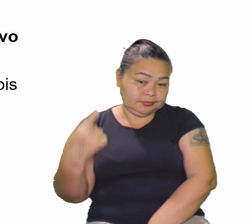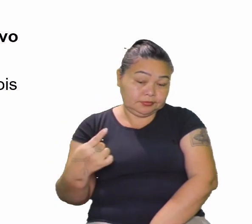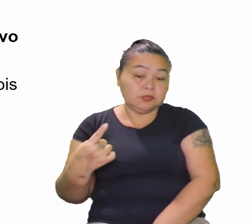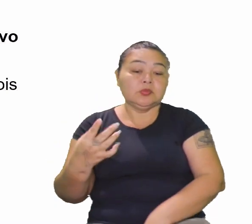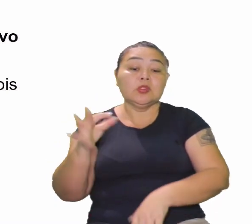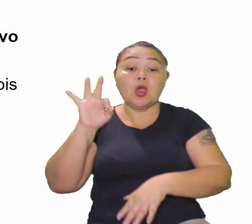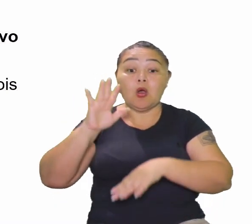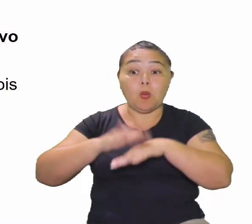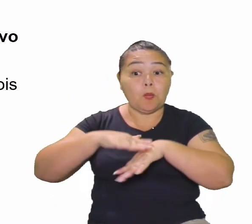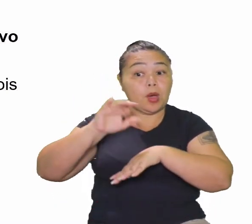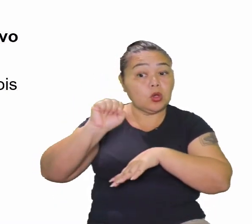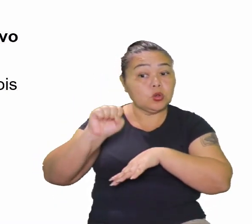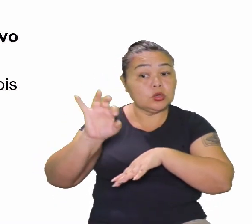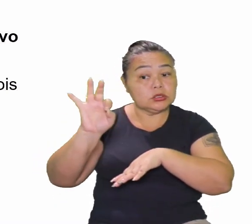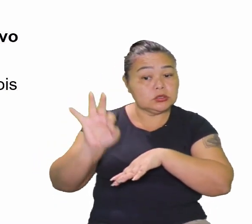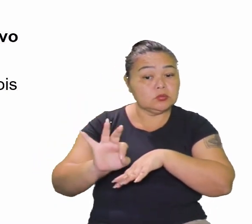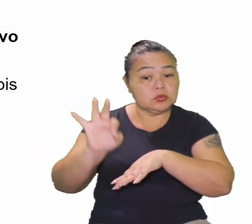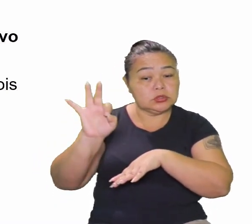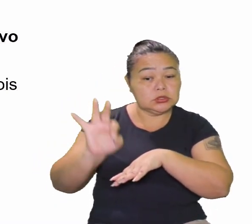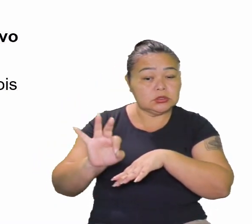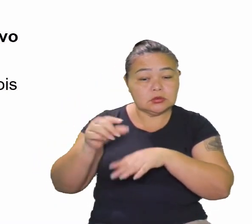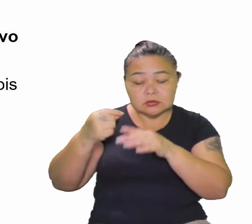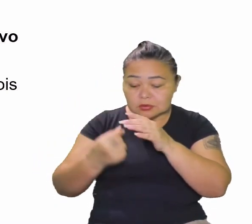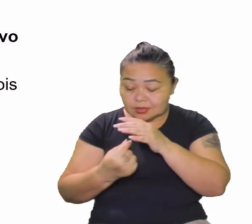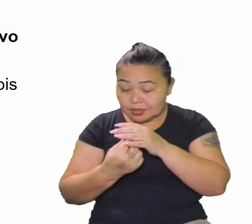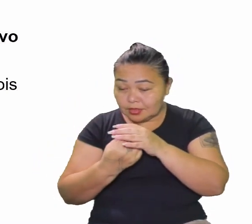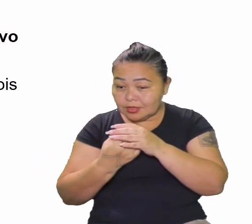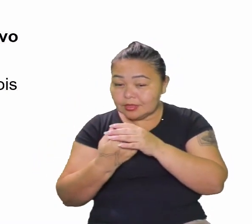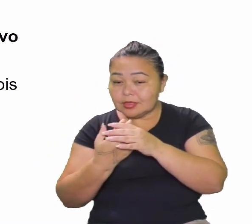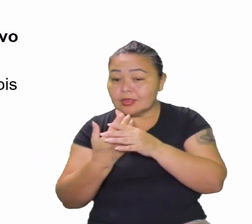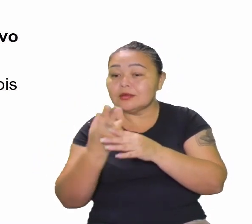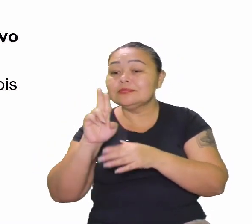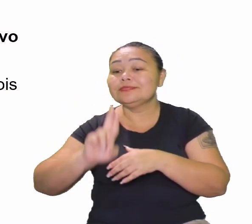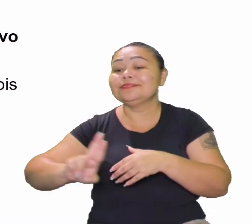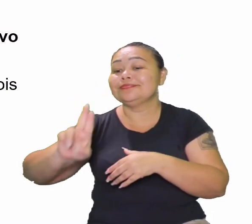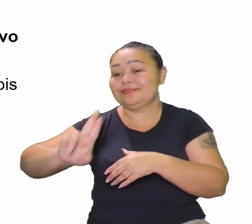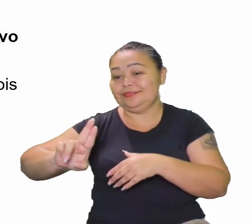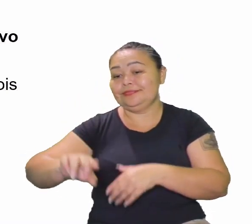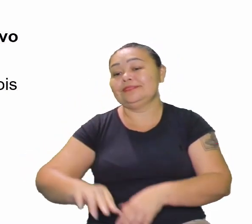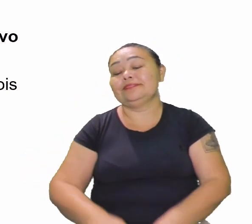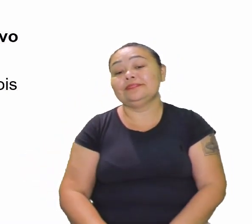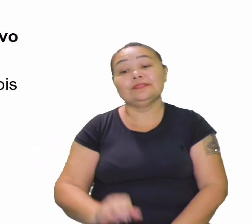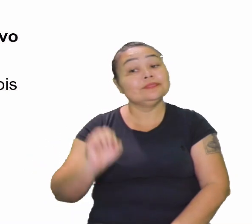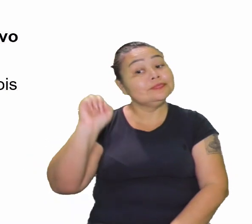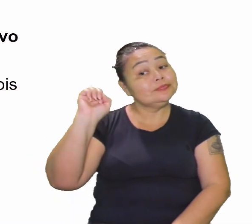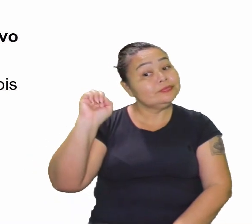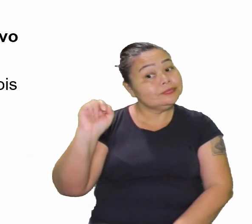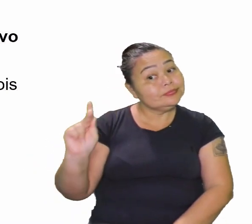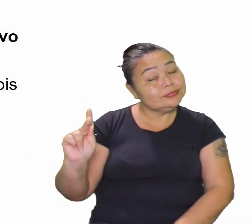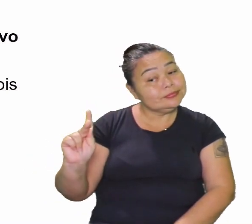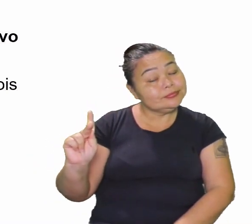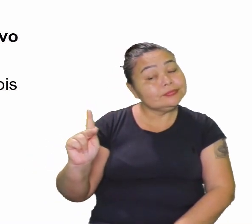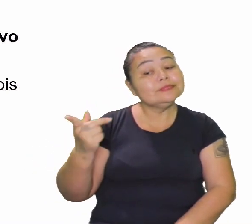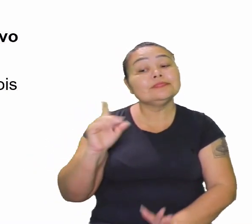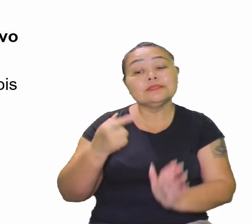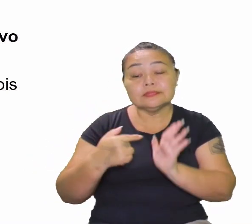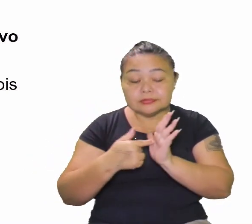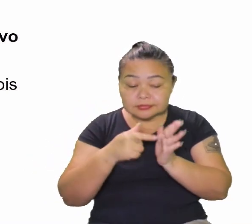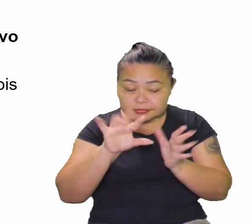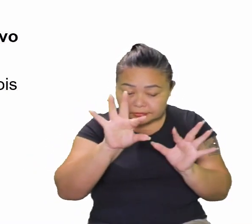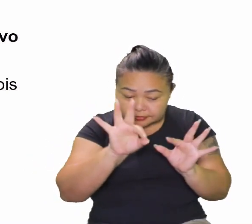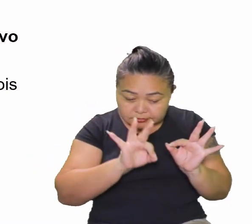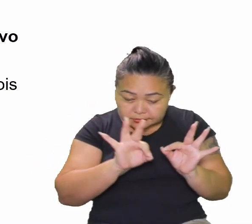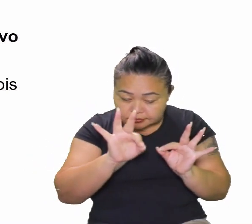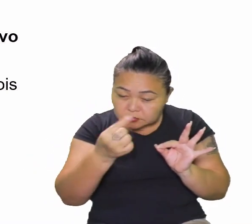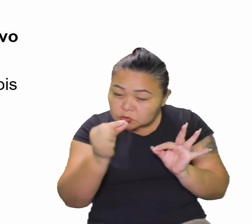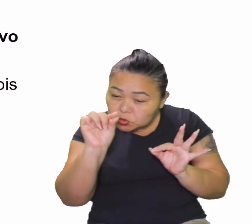for maior do que 85, as sementes poderão ser utilizadas, ok? Então, essas amostras sendo utilizadas em